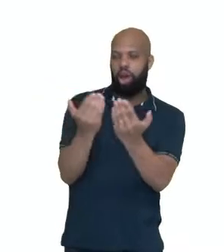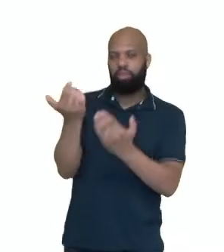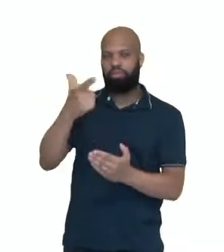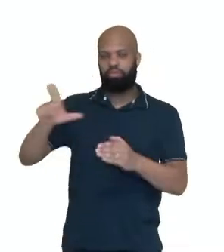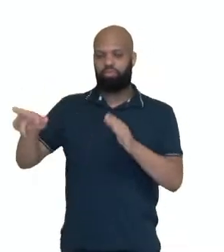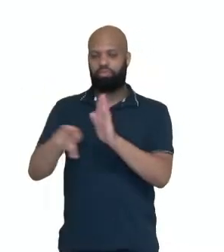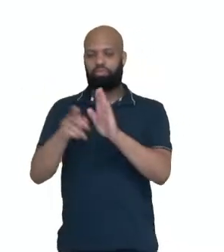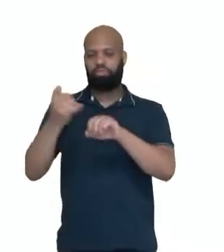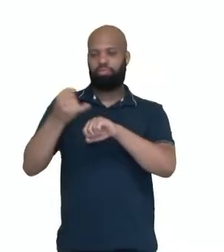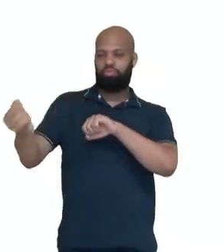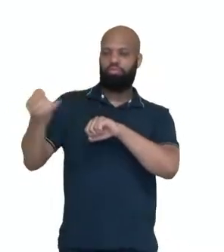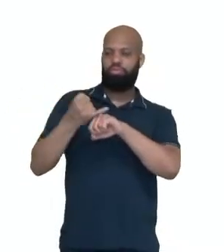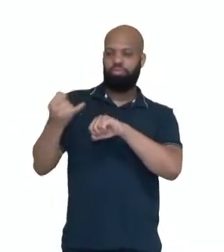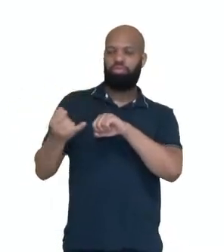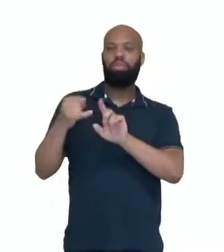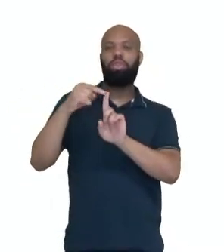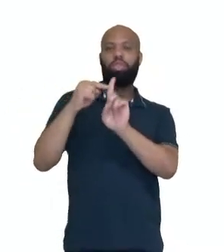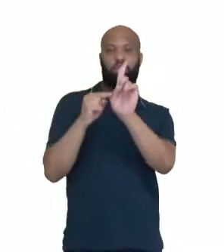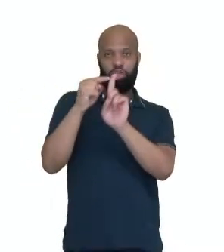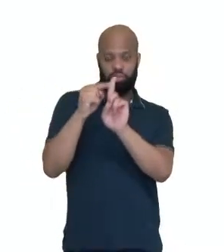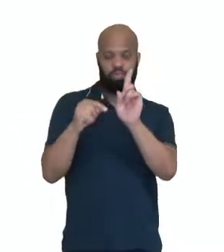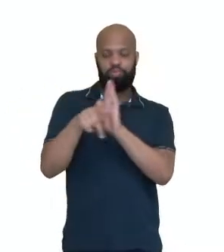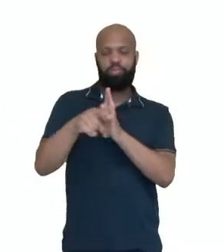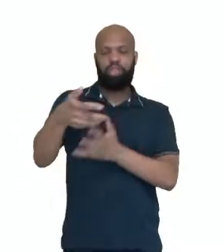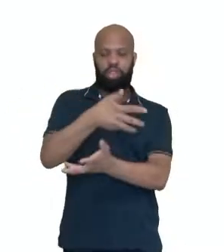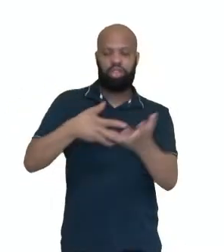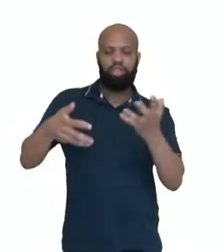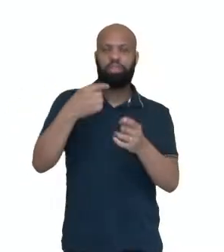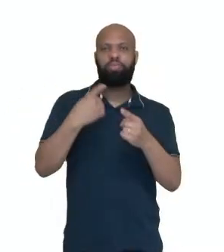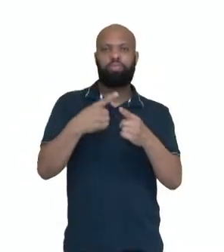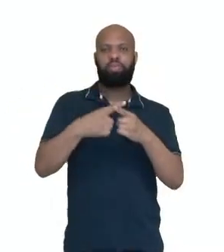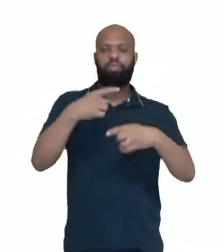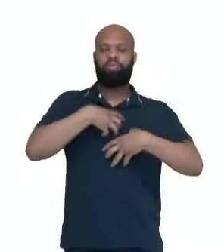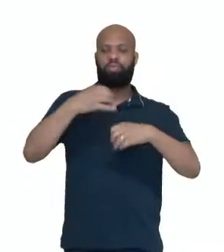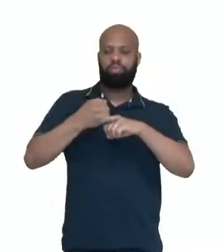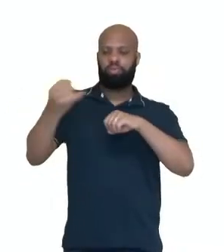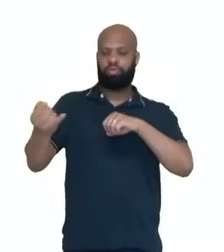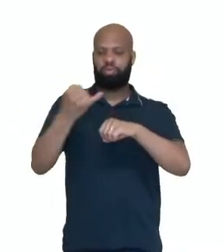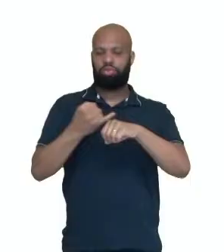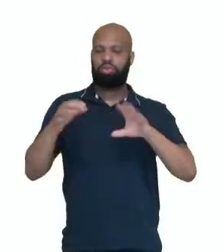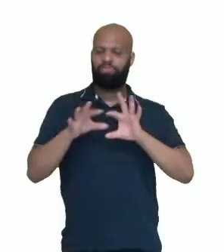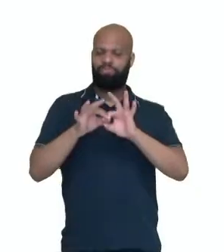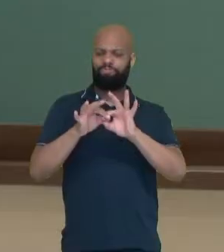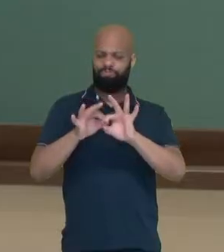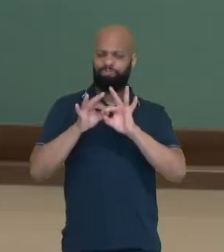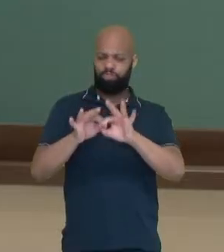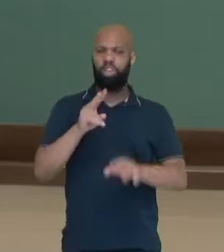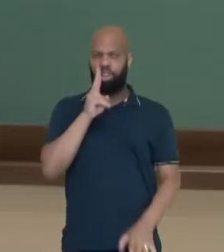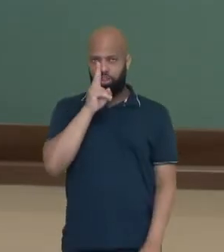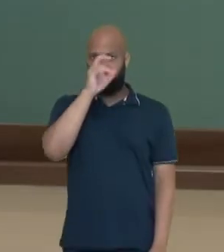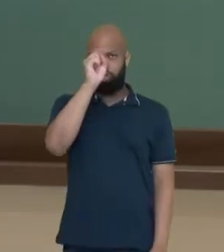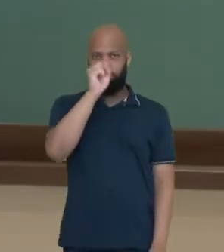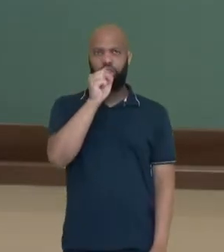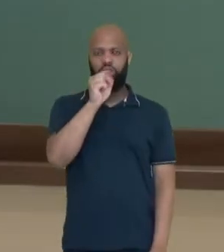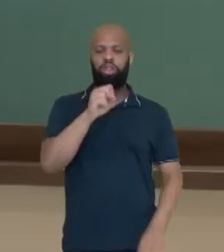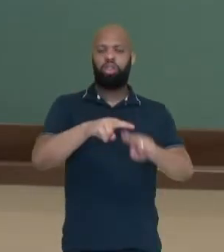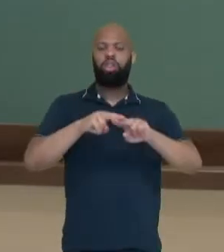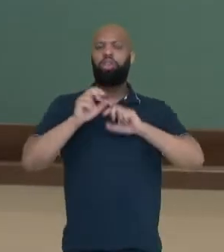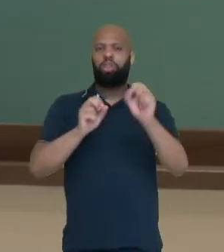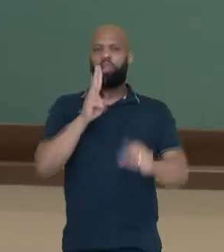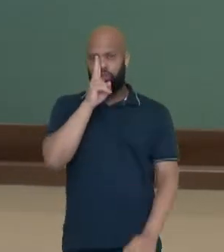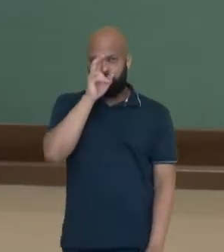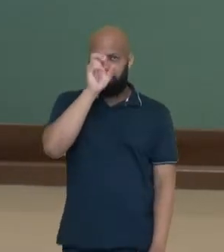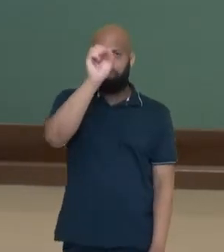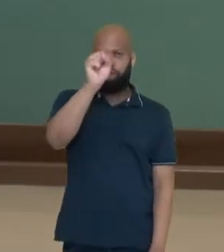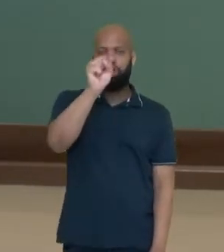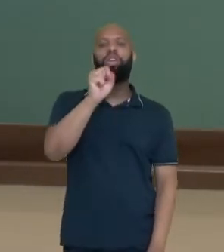de interação entre os ligantes. Os componentes iônicos formam redes cristalinas unidas fortemente por força eletrostática. E